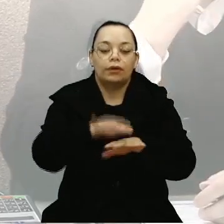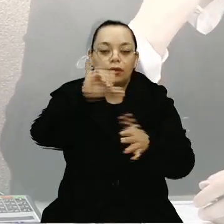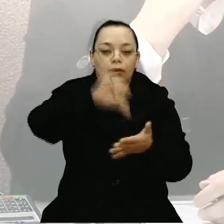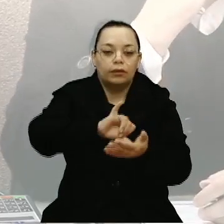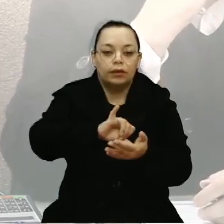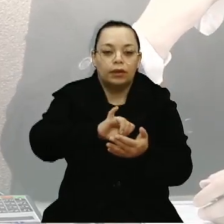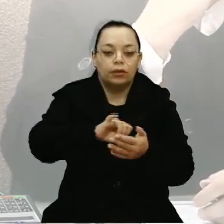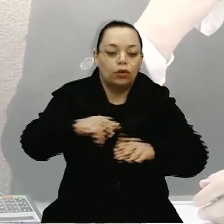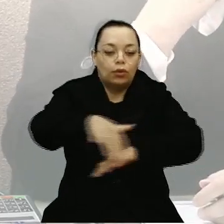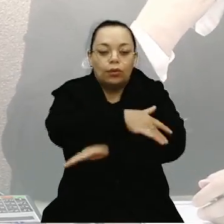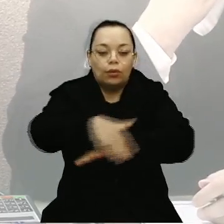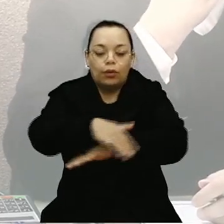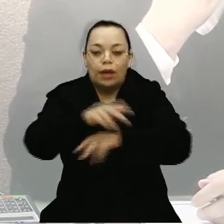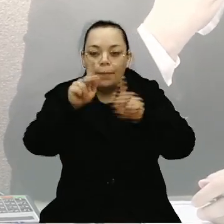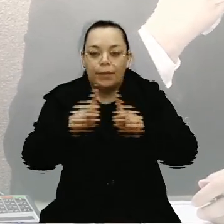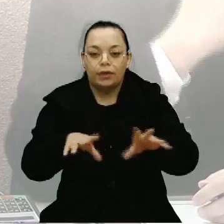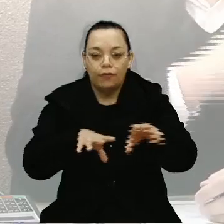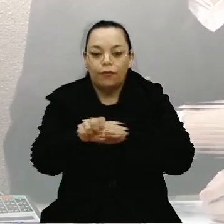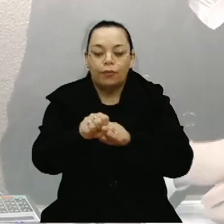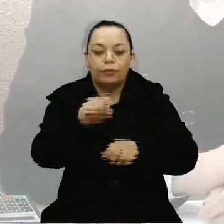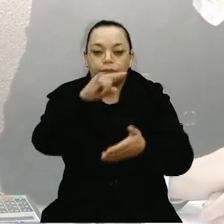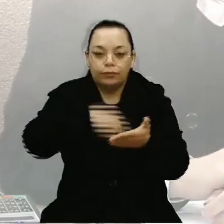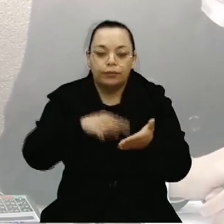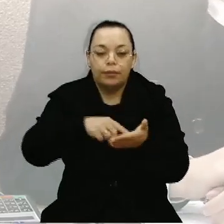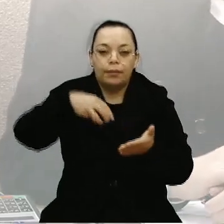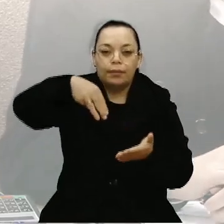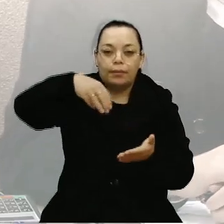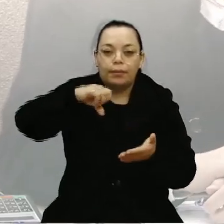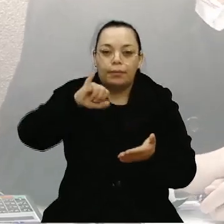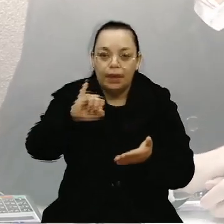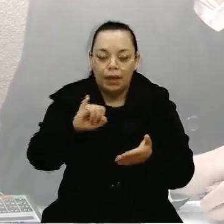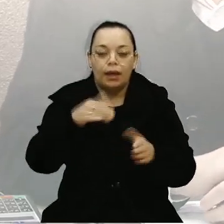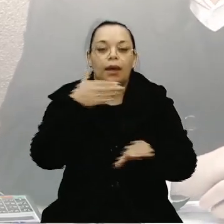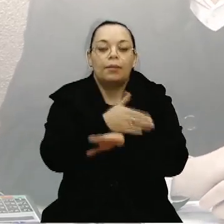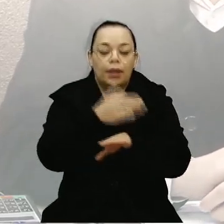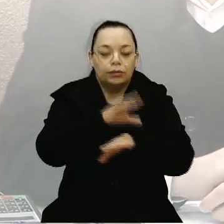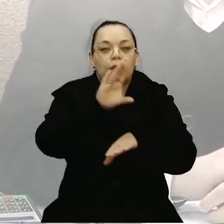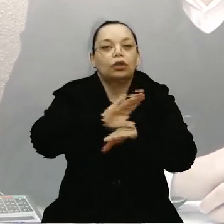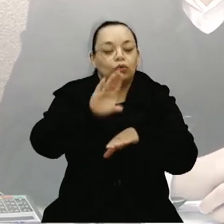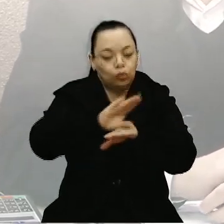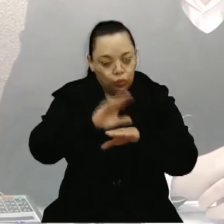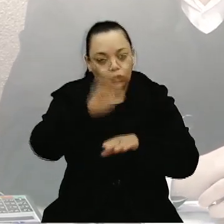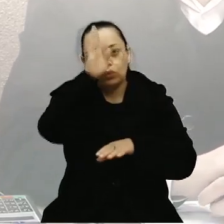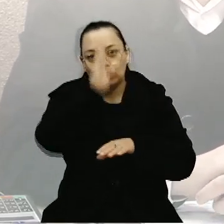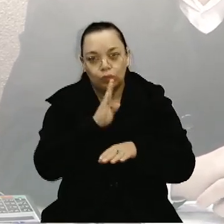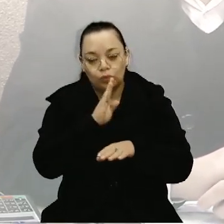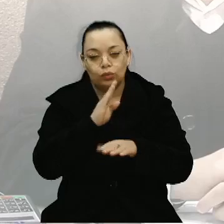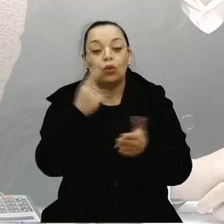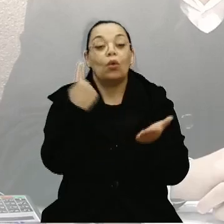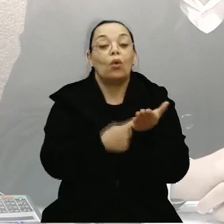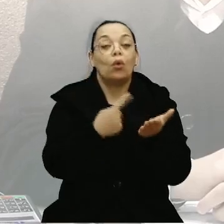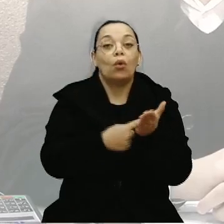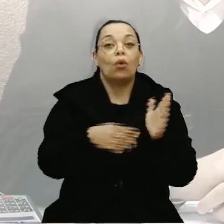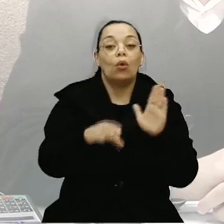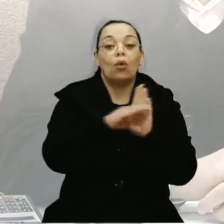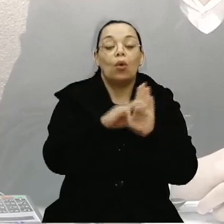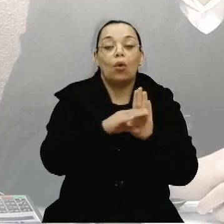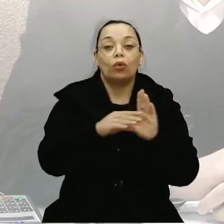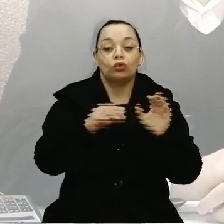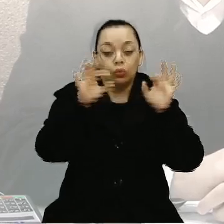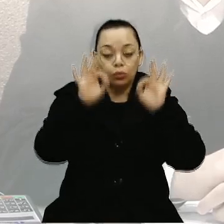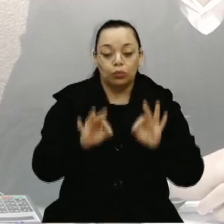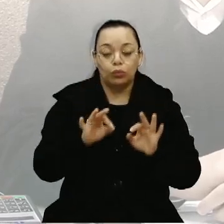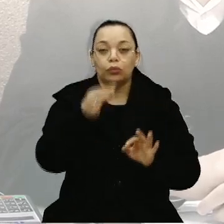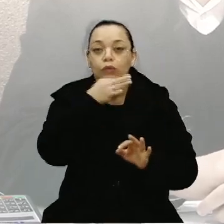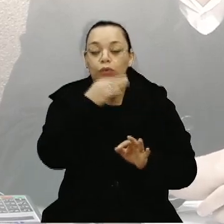os ambulantes devem formalizar-se como MEIs, participar de capacitações gratuitas e cumprir o Código de Posturas do município,